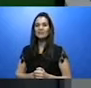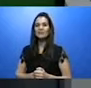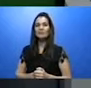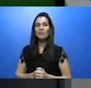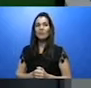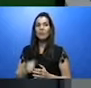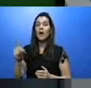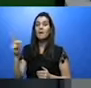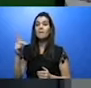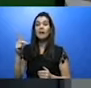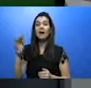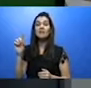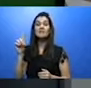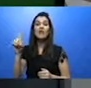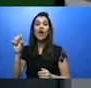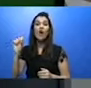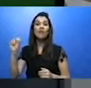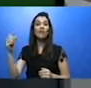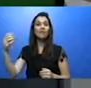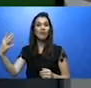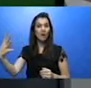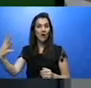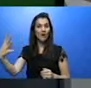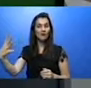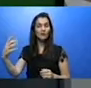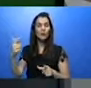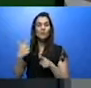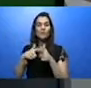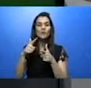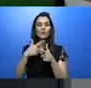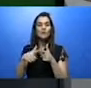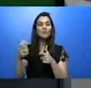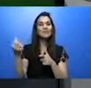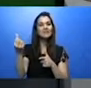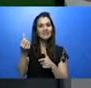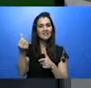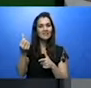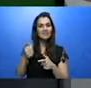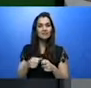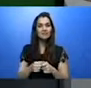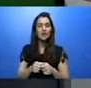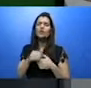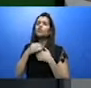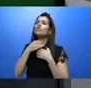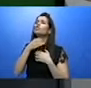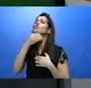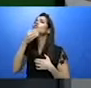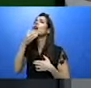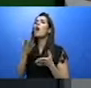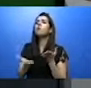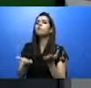Página 184 ainda. Probleminha 6. Uma girafa que